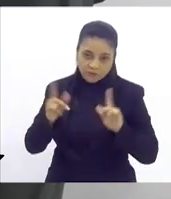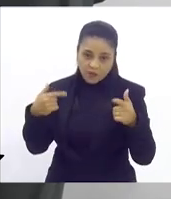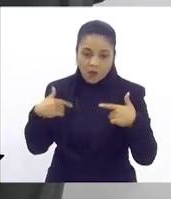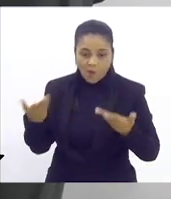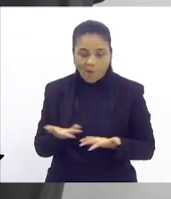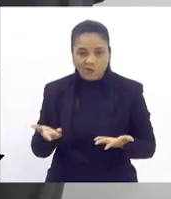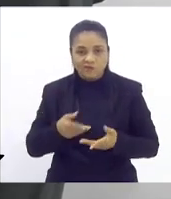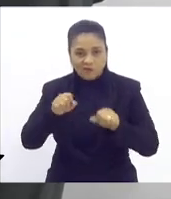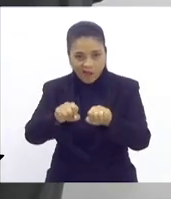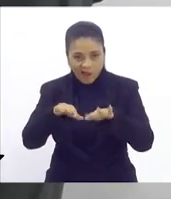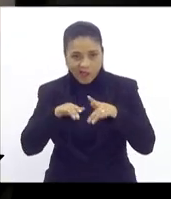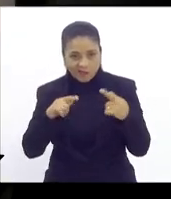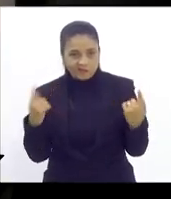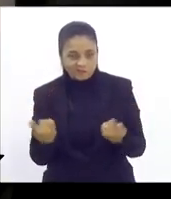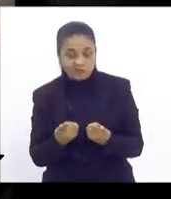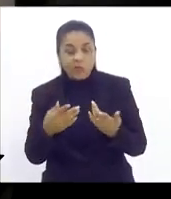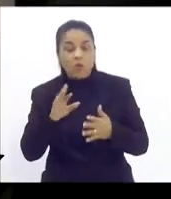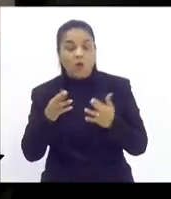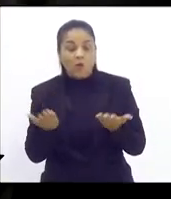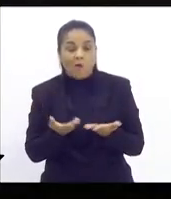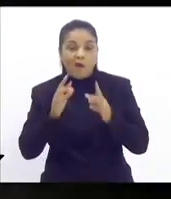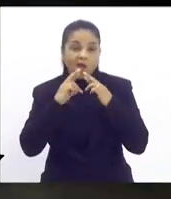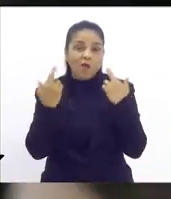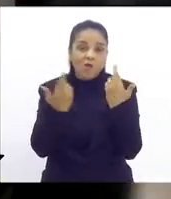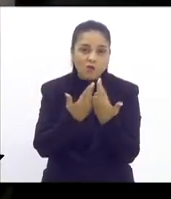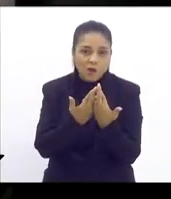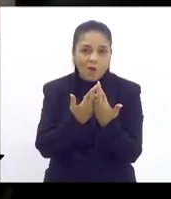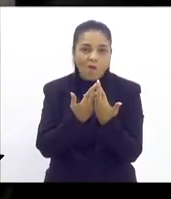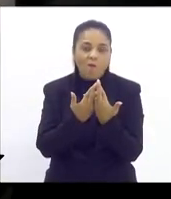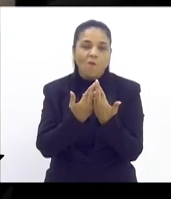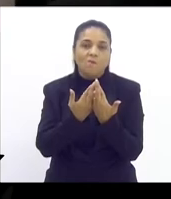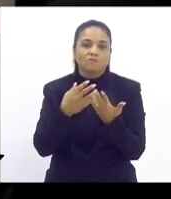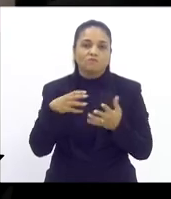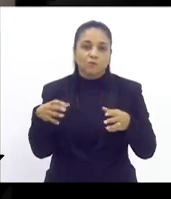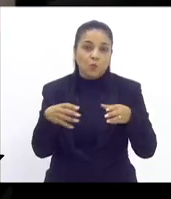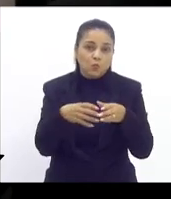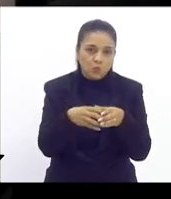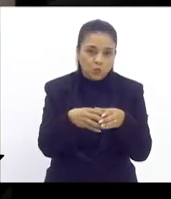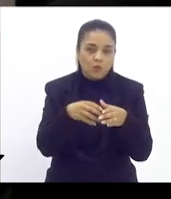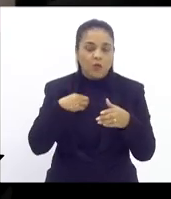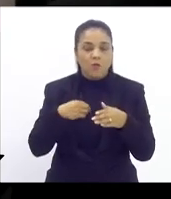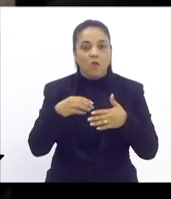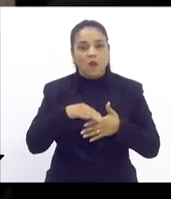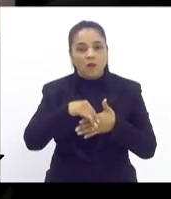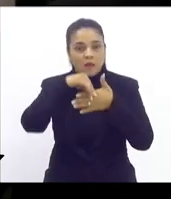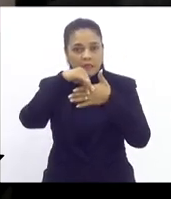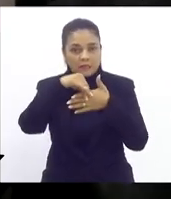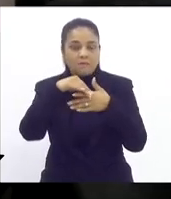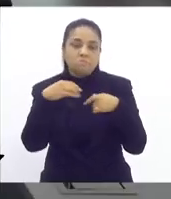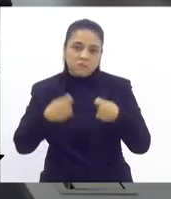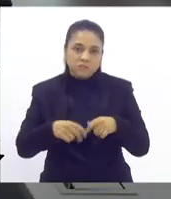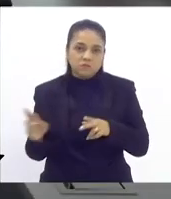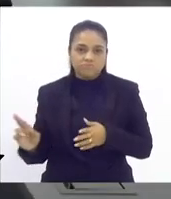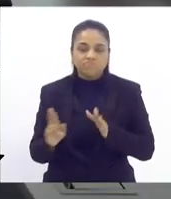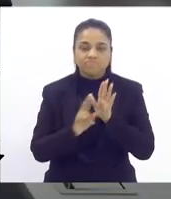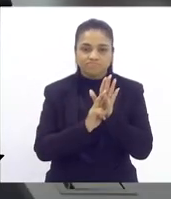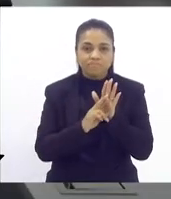dia corrido aqui na casa eu tenho agora uma reunião de bancada e na condição de líder do pessoal preciso estar presente